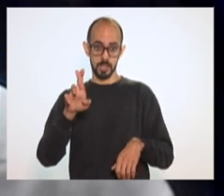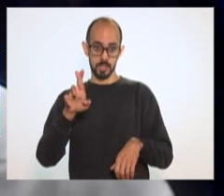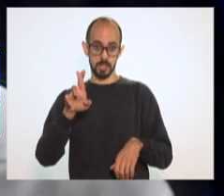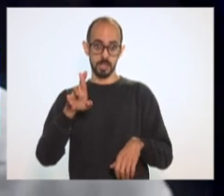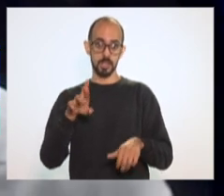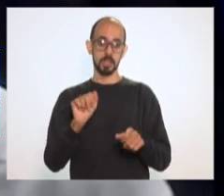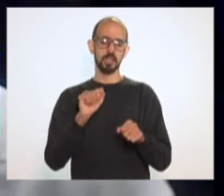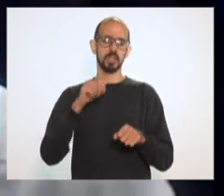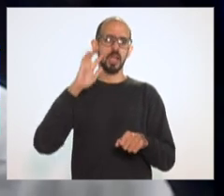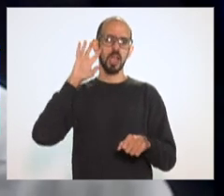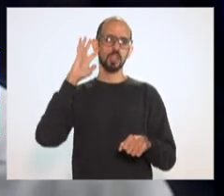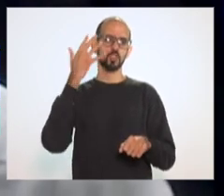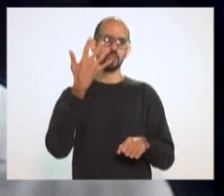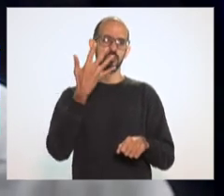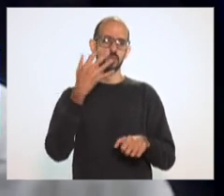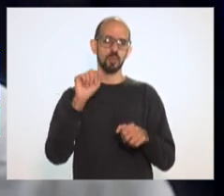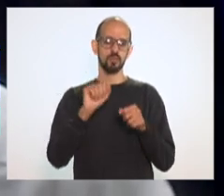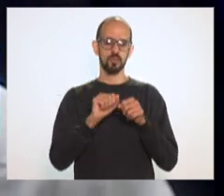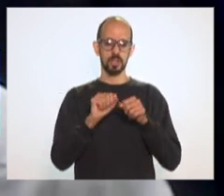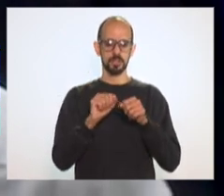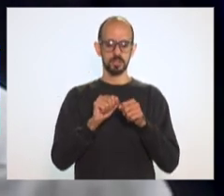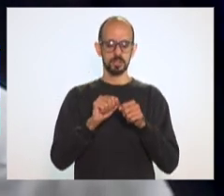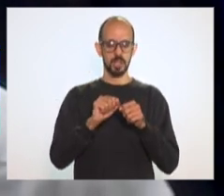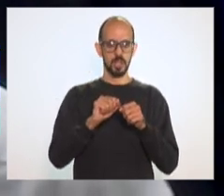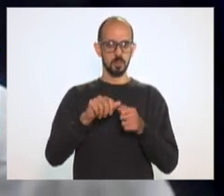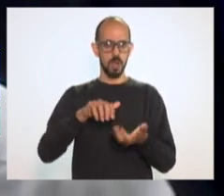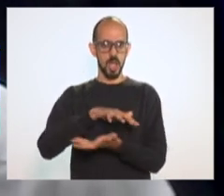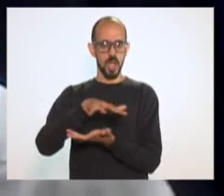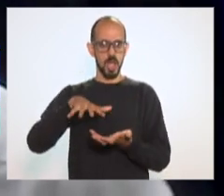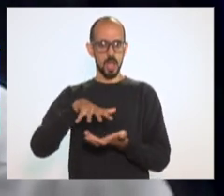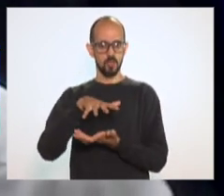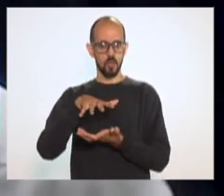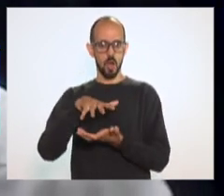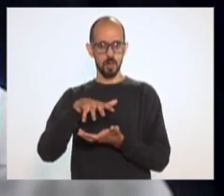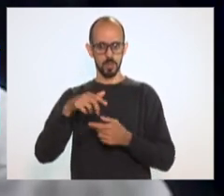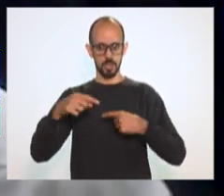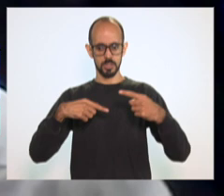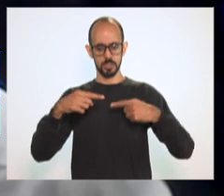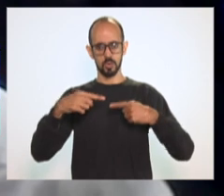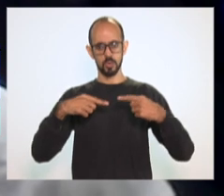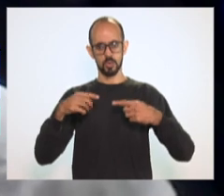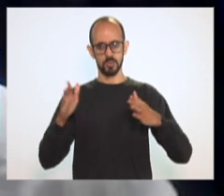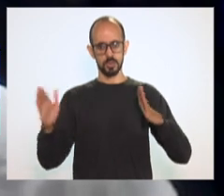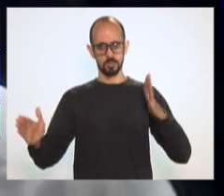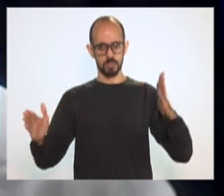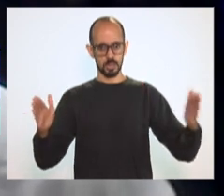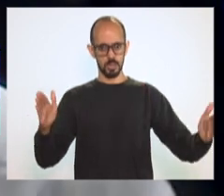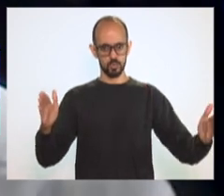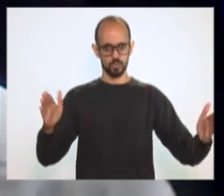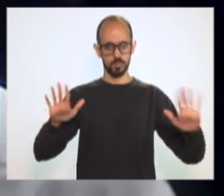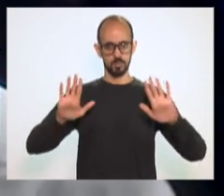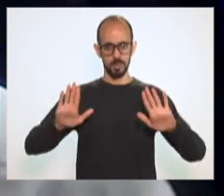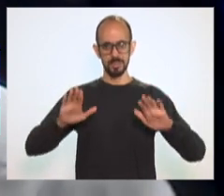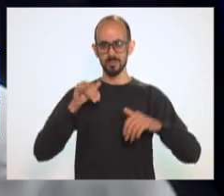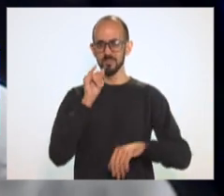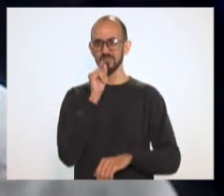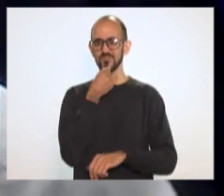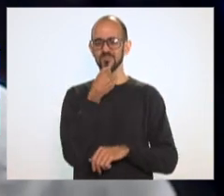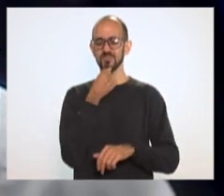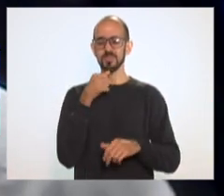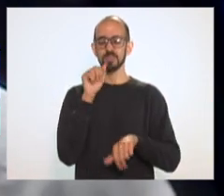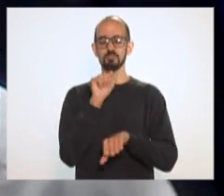iniciativa de fazer a recuperação desse trecho da rodovia infelizmente essas obras foram